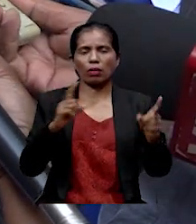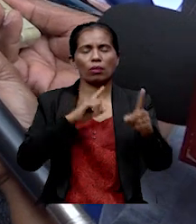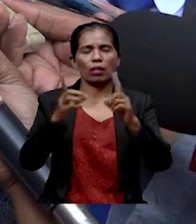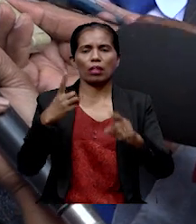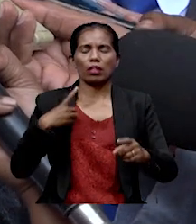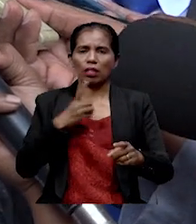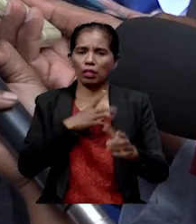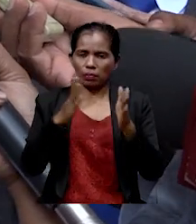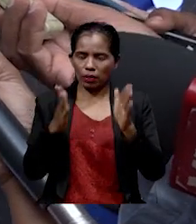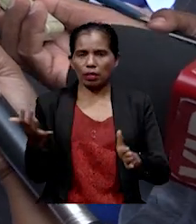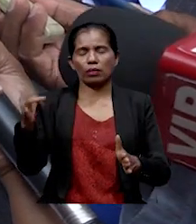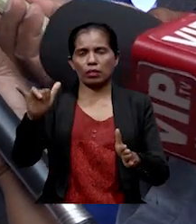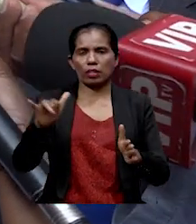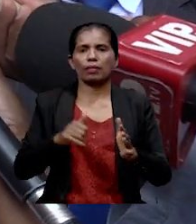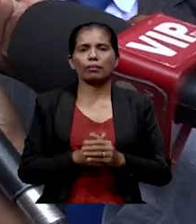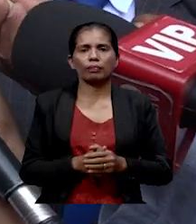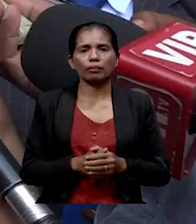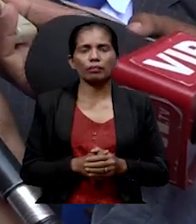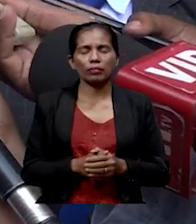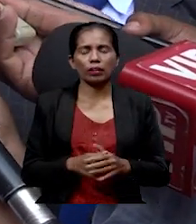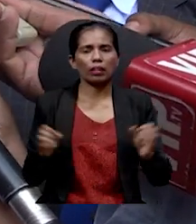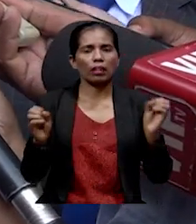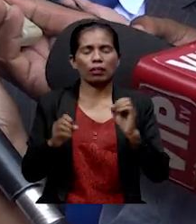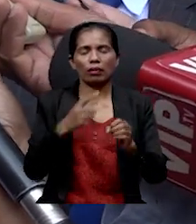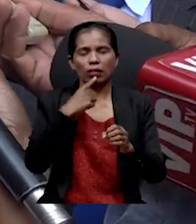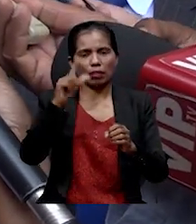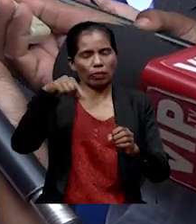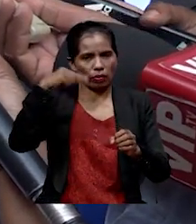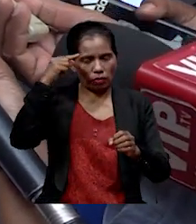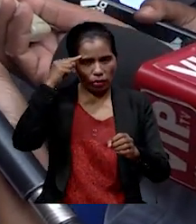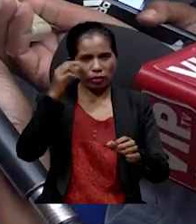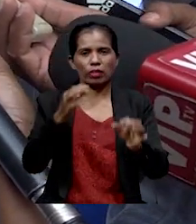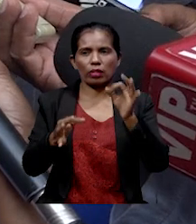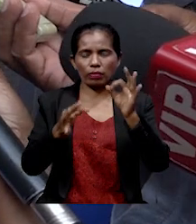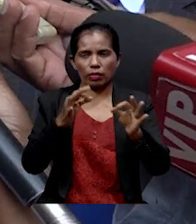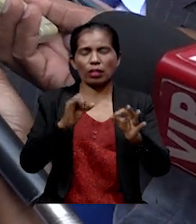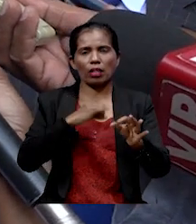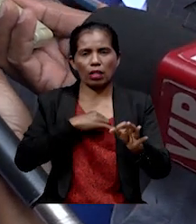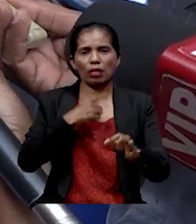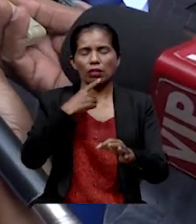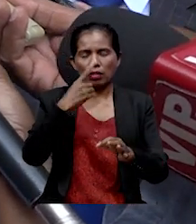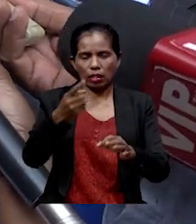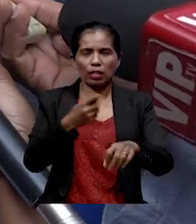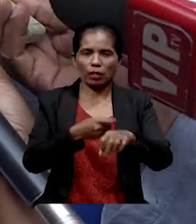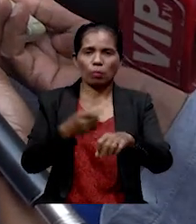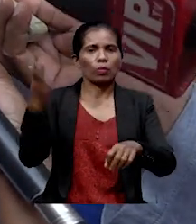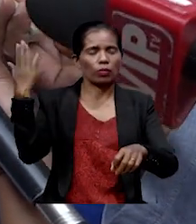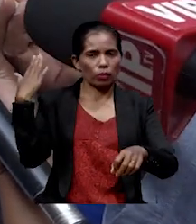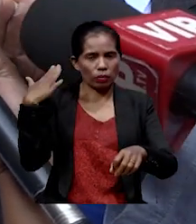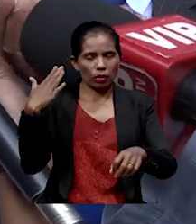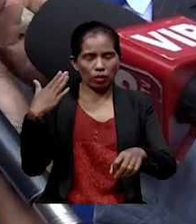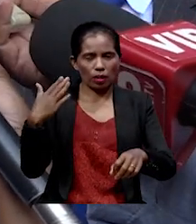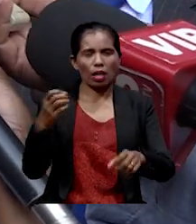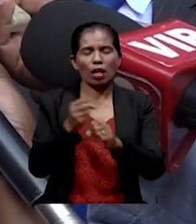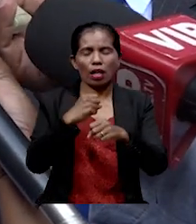deputado Zira. La que ofende o governo, se boa também ao até de momento não vá ofende-se,